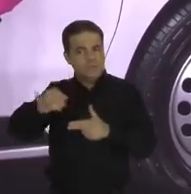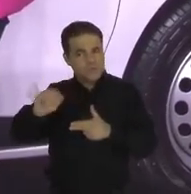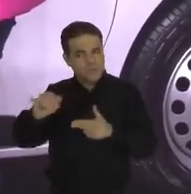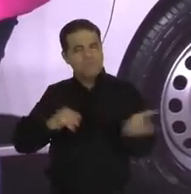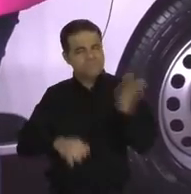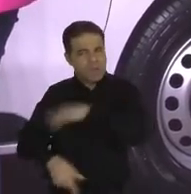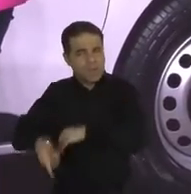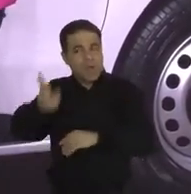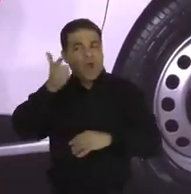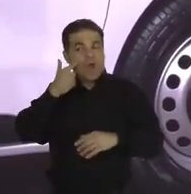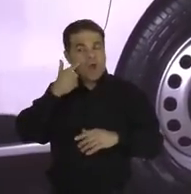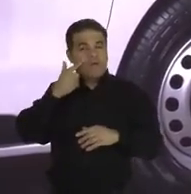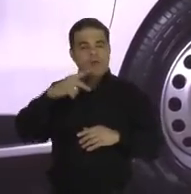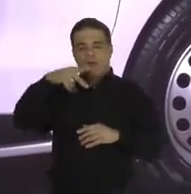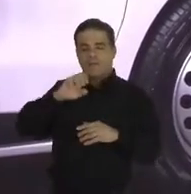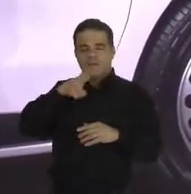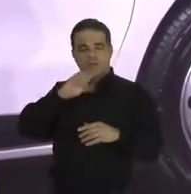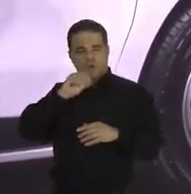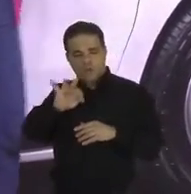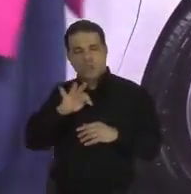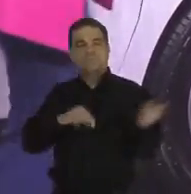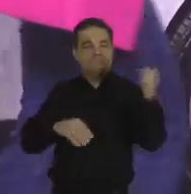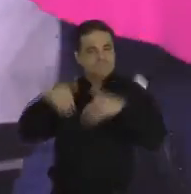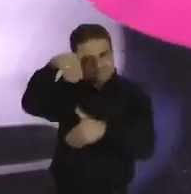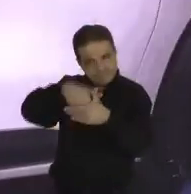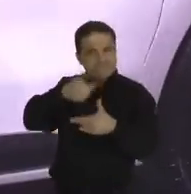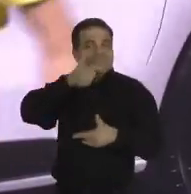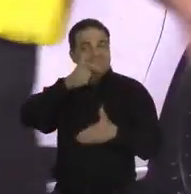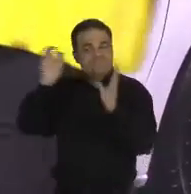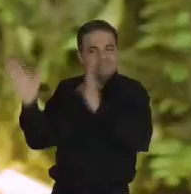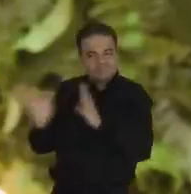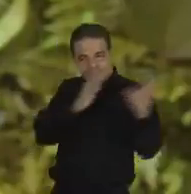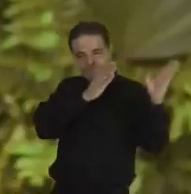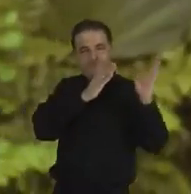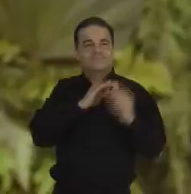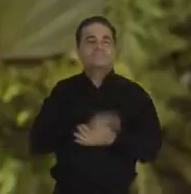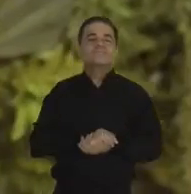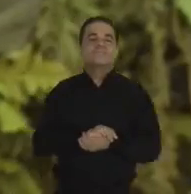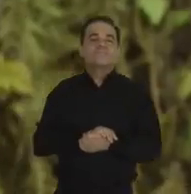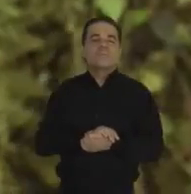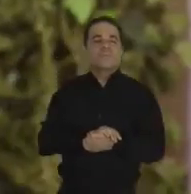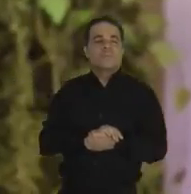vamos dar uma olhada na Peugeot ex1 Claro Ju